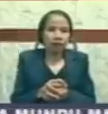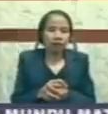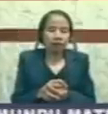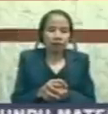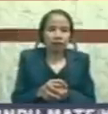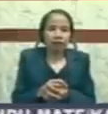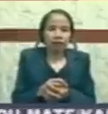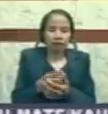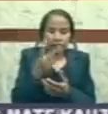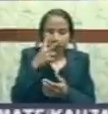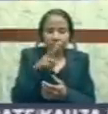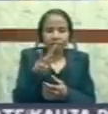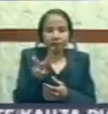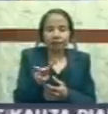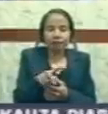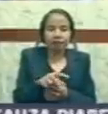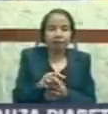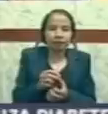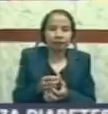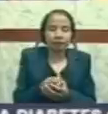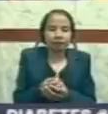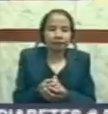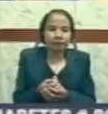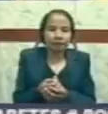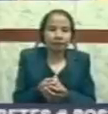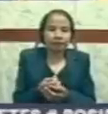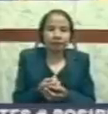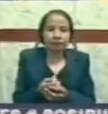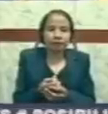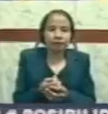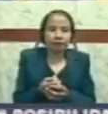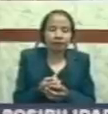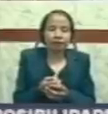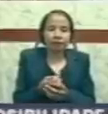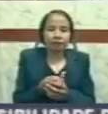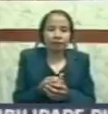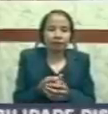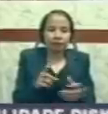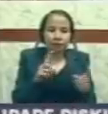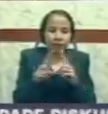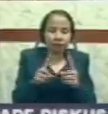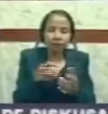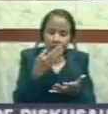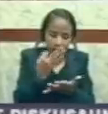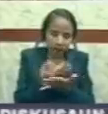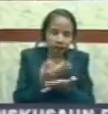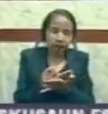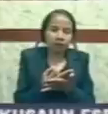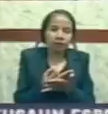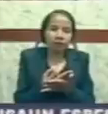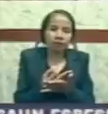Né, teto magné, e alteração e salários e vencimentos.